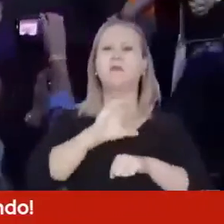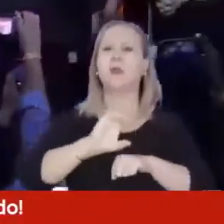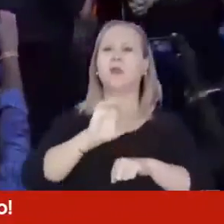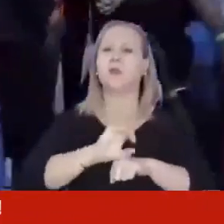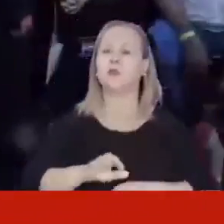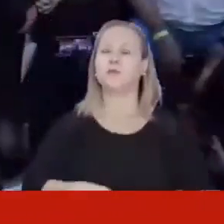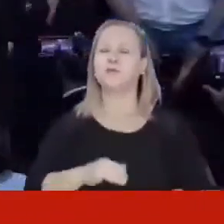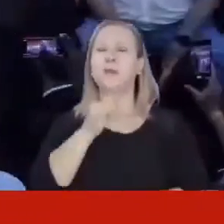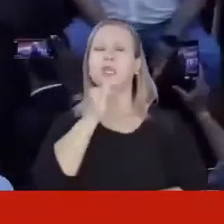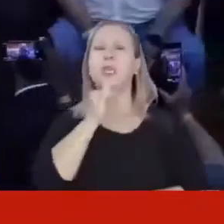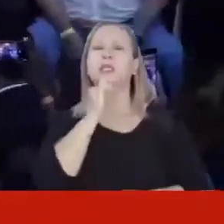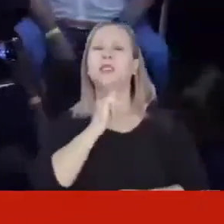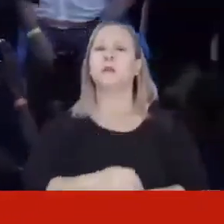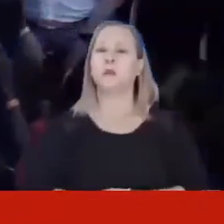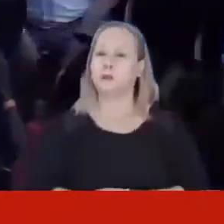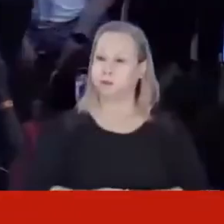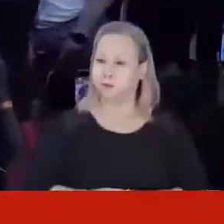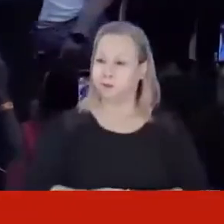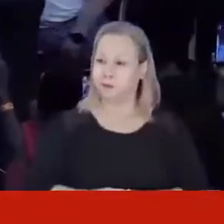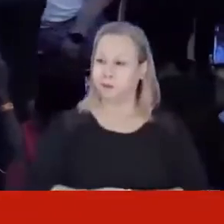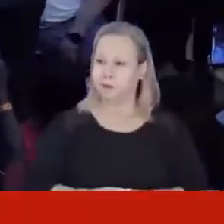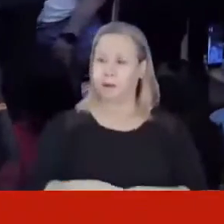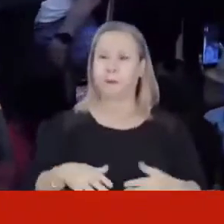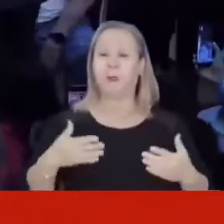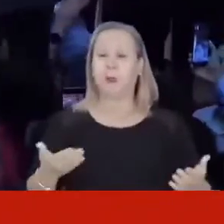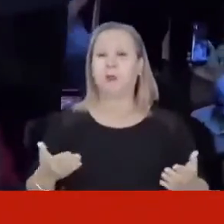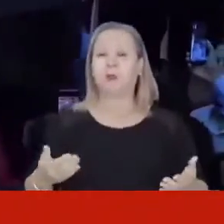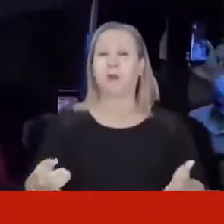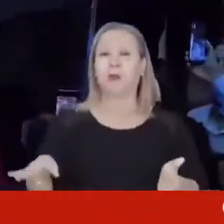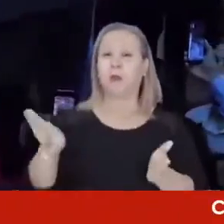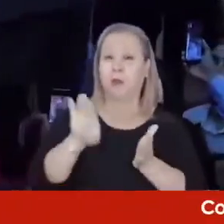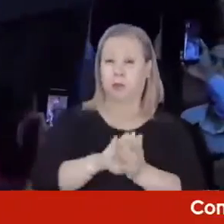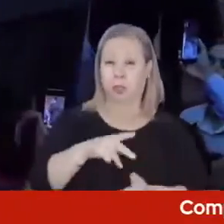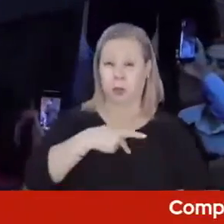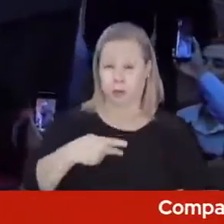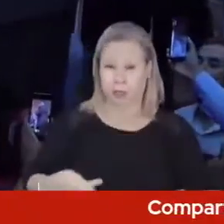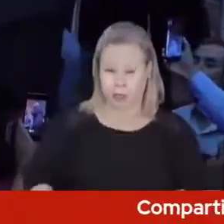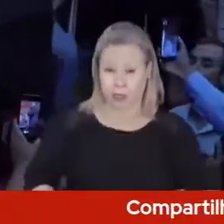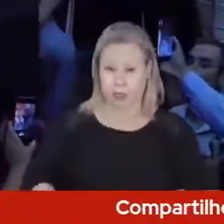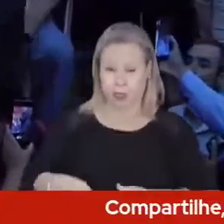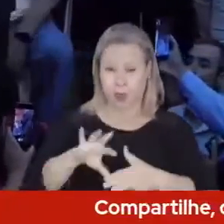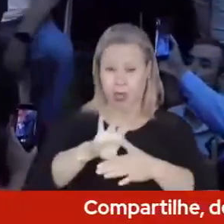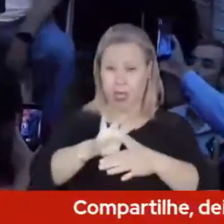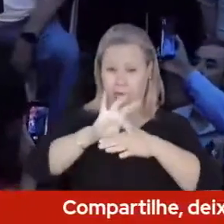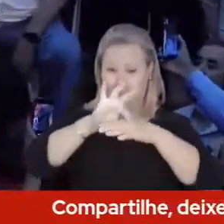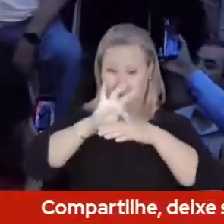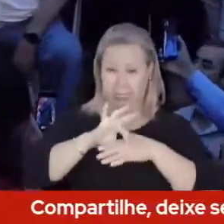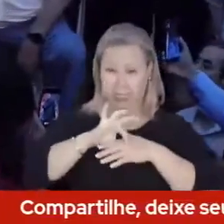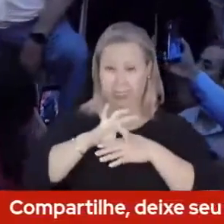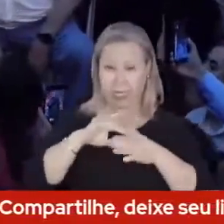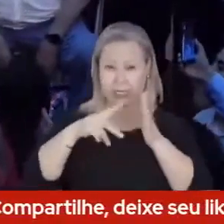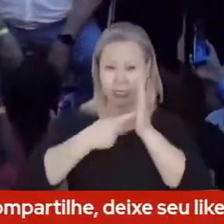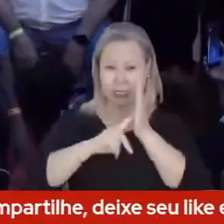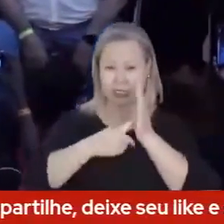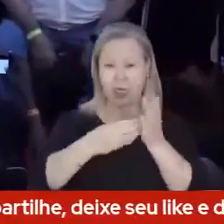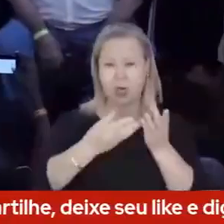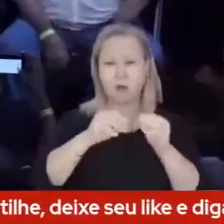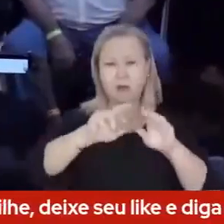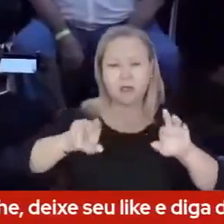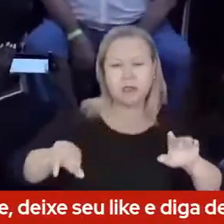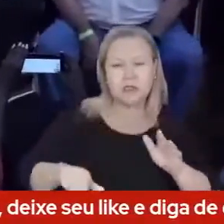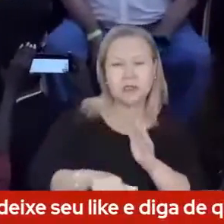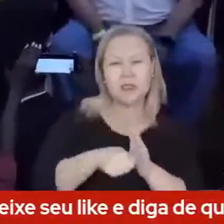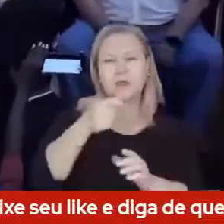João, quando eu cheguei na presidência, quando eu era dirigente sindical, muitas vezes eu ouvi dizer que